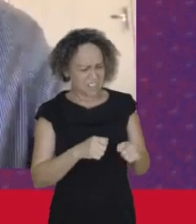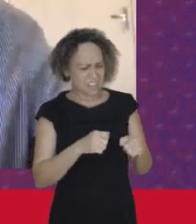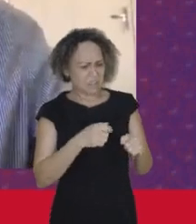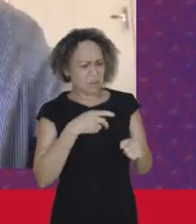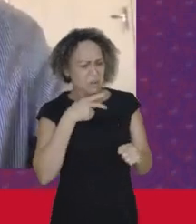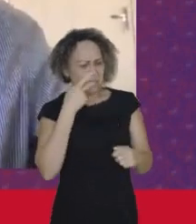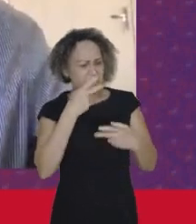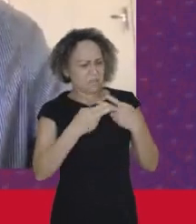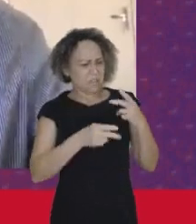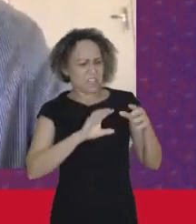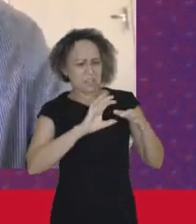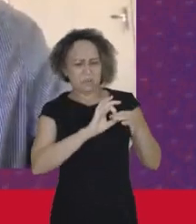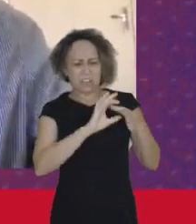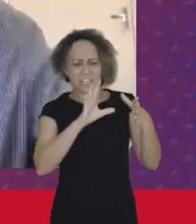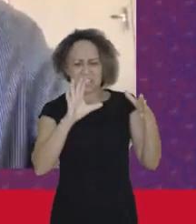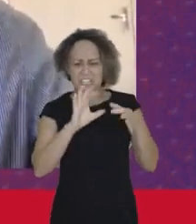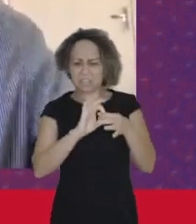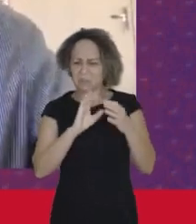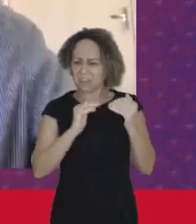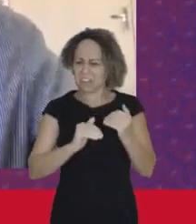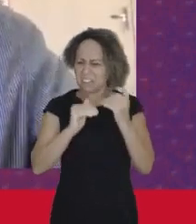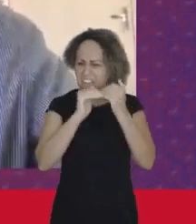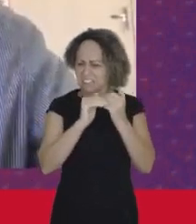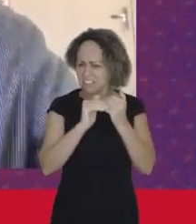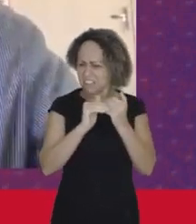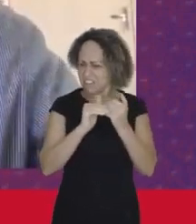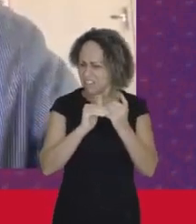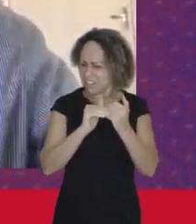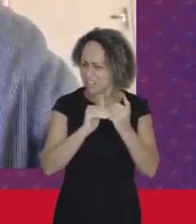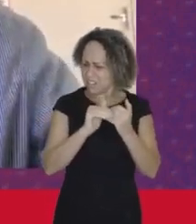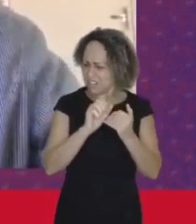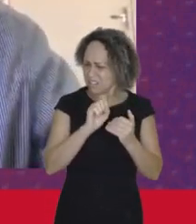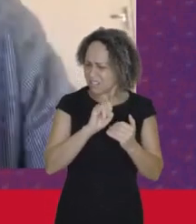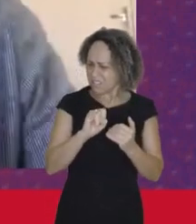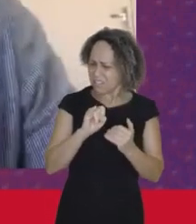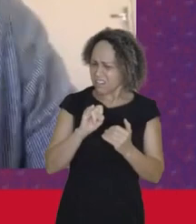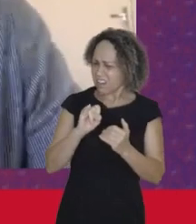as mulheres, sem qualquer tipo de discriminação?